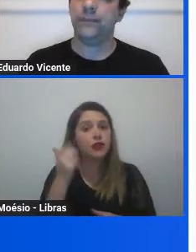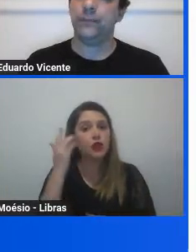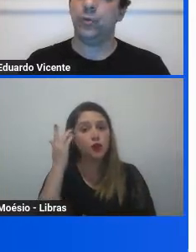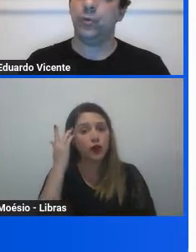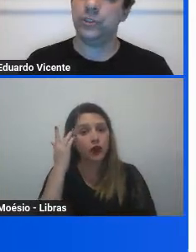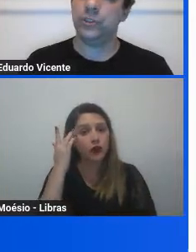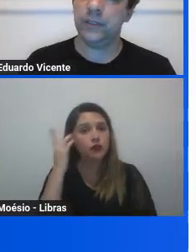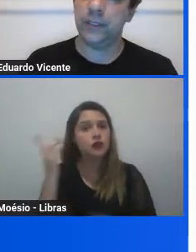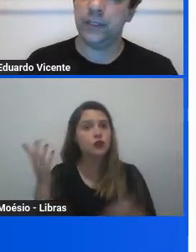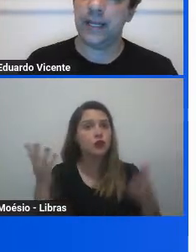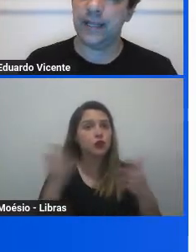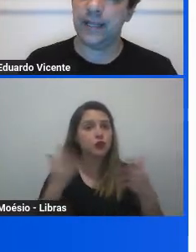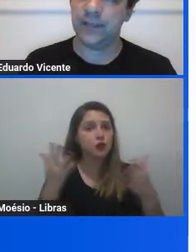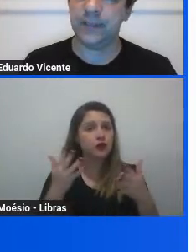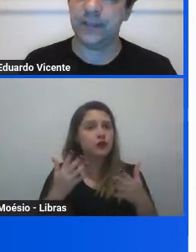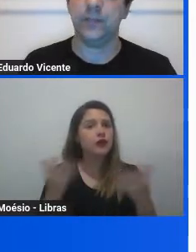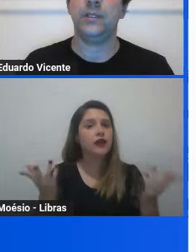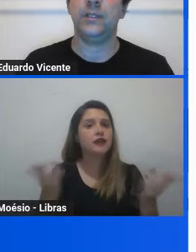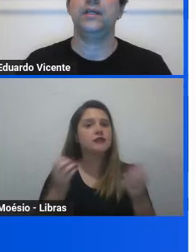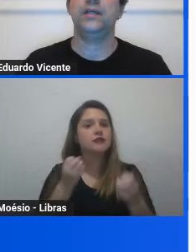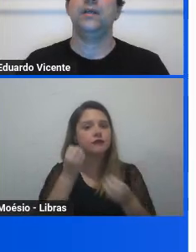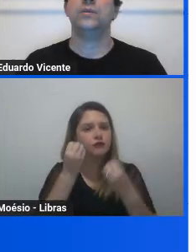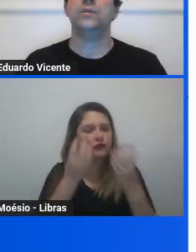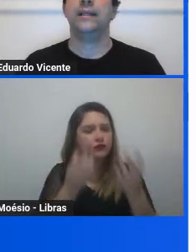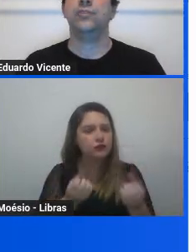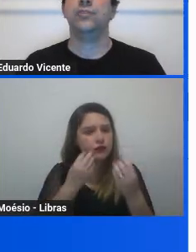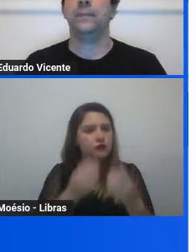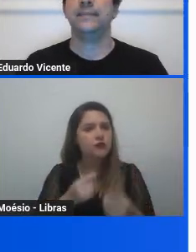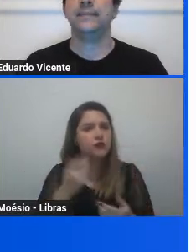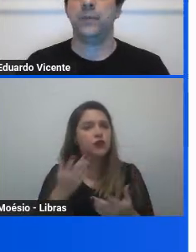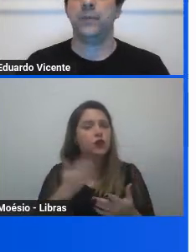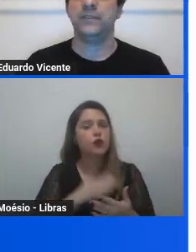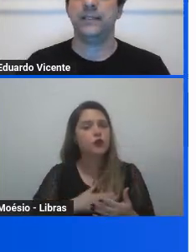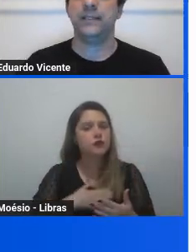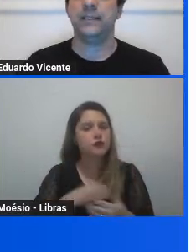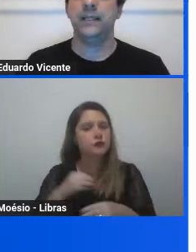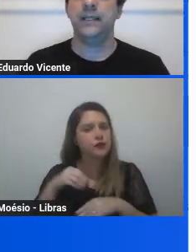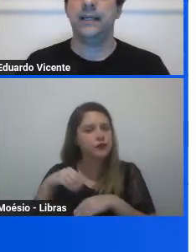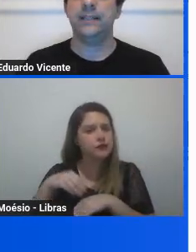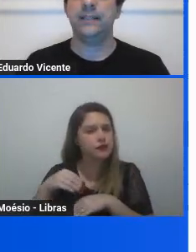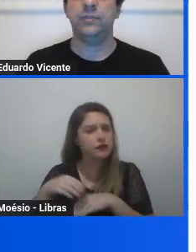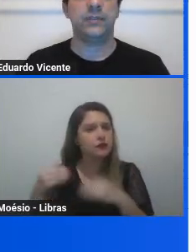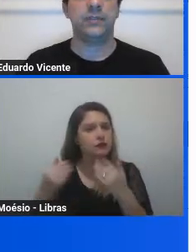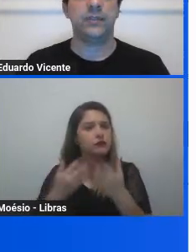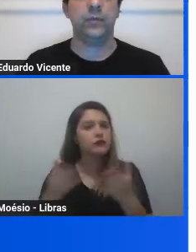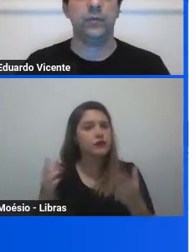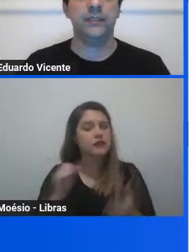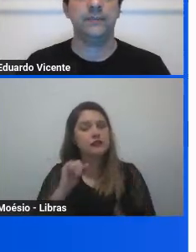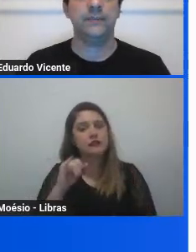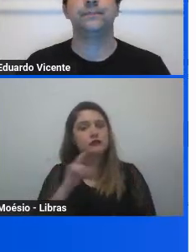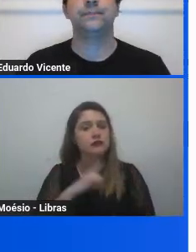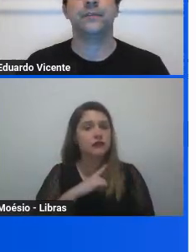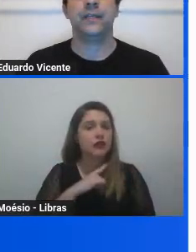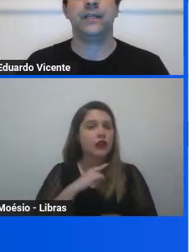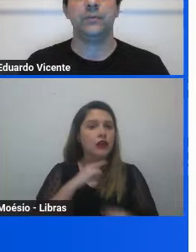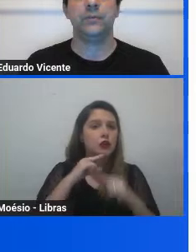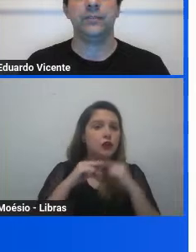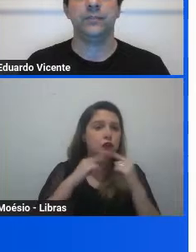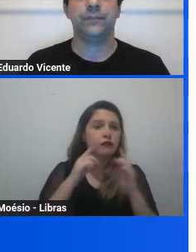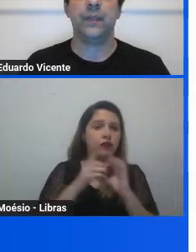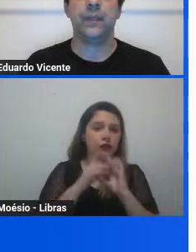por hoje, era esta a informação que eu gostaria de ter passado para vocês. Caso tenha dúvidas, fique à